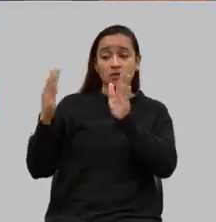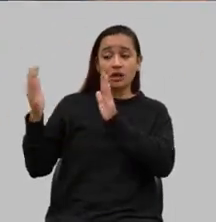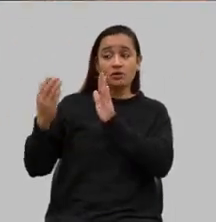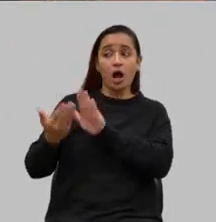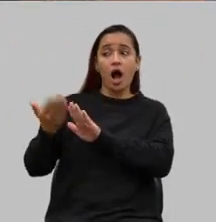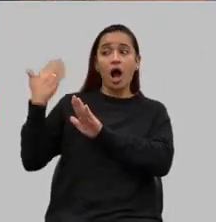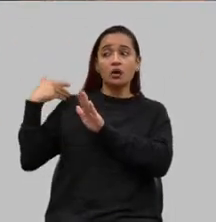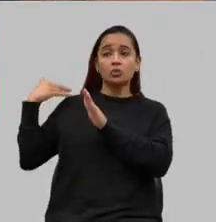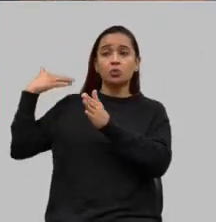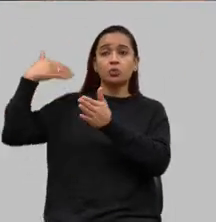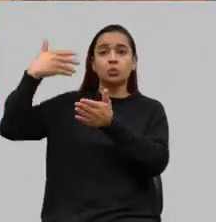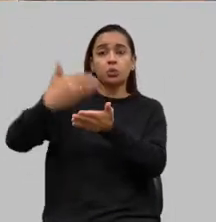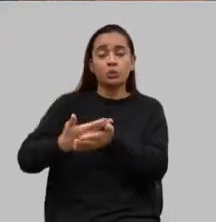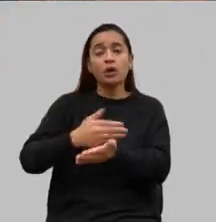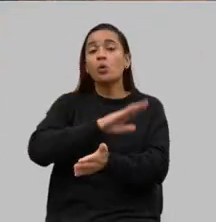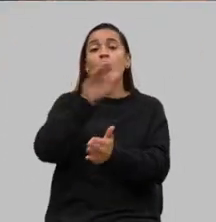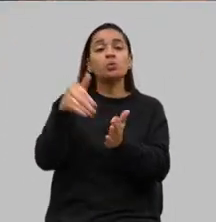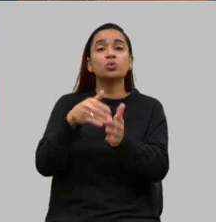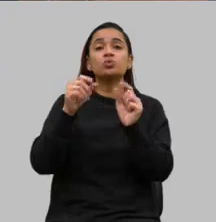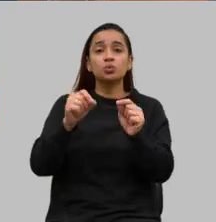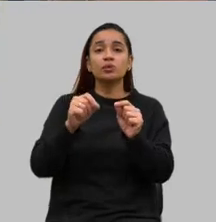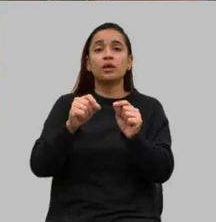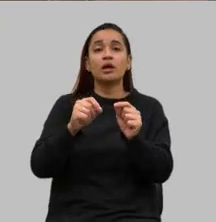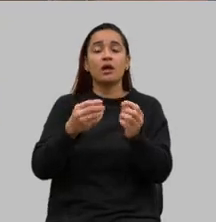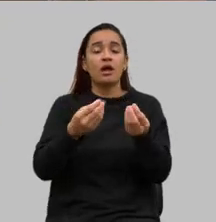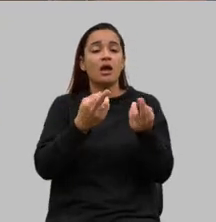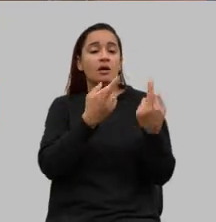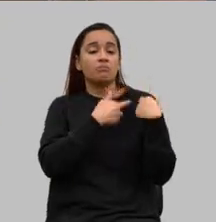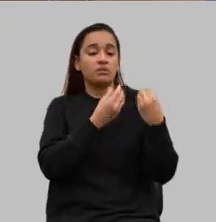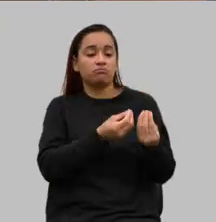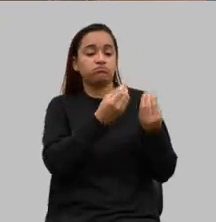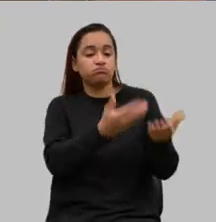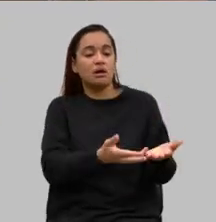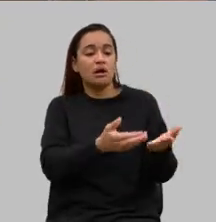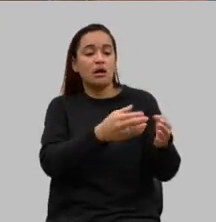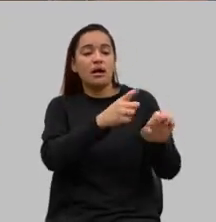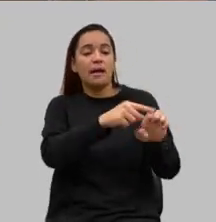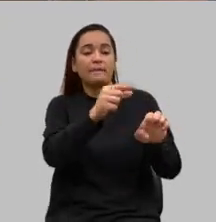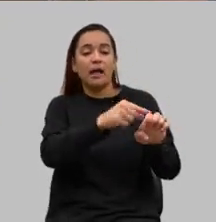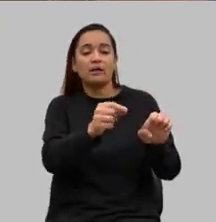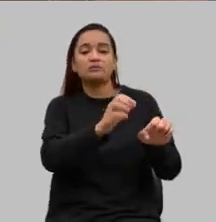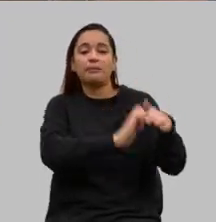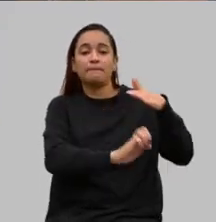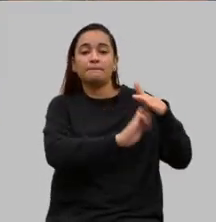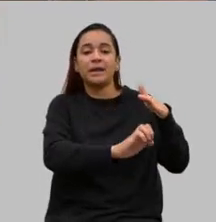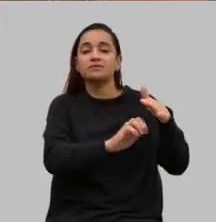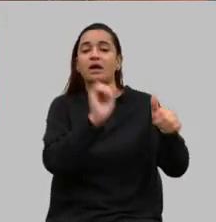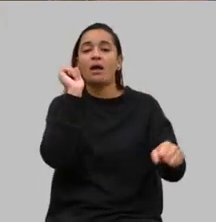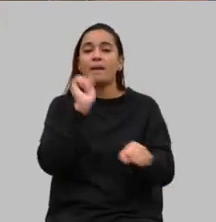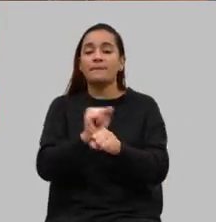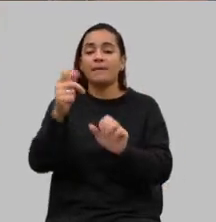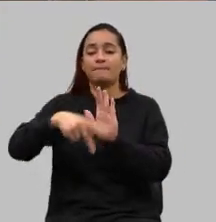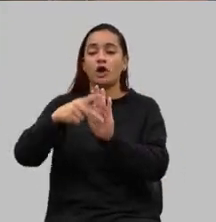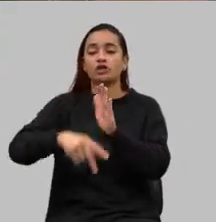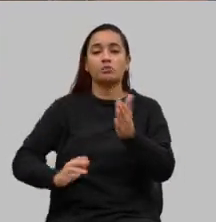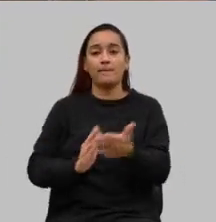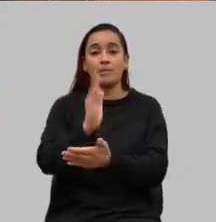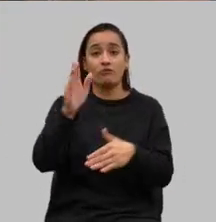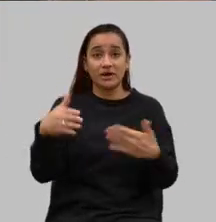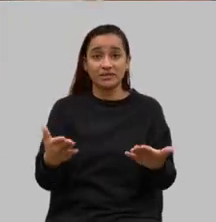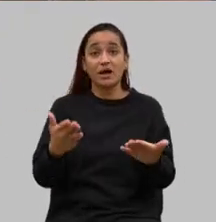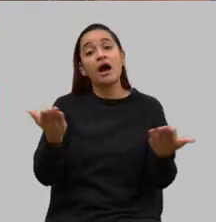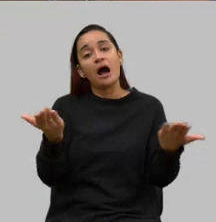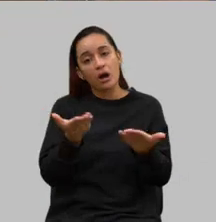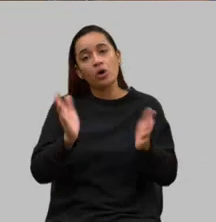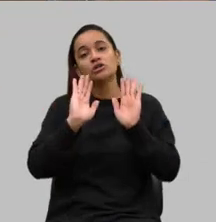com o Lobby dos grandes Empreendimentos impedindo que o projeto fosse aprovado aí diante do sangue e da morte de